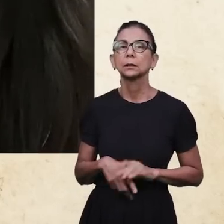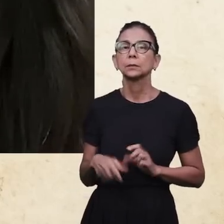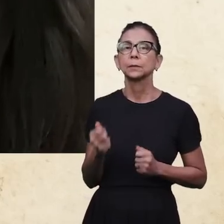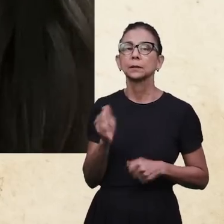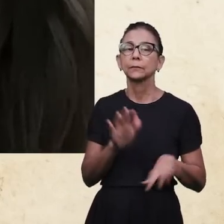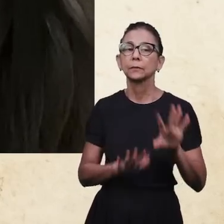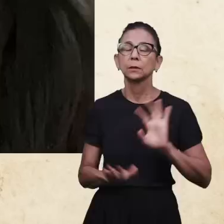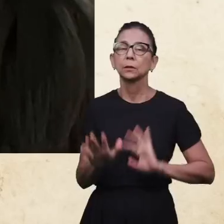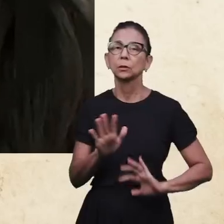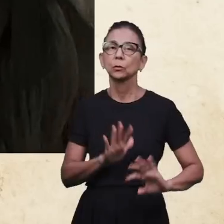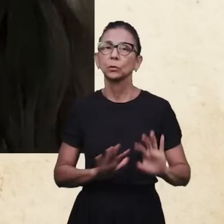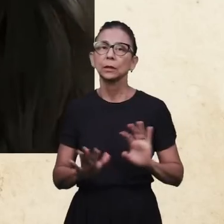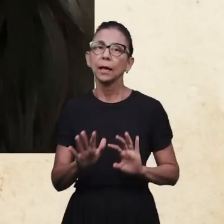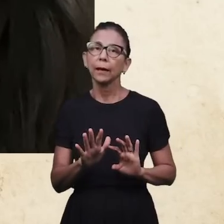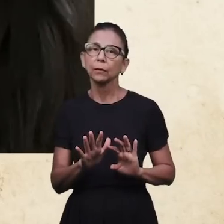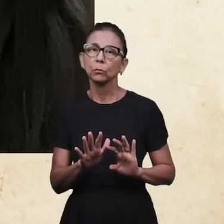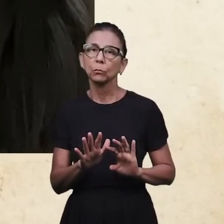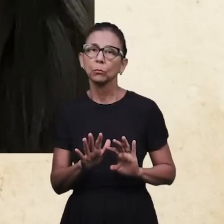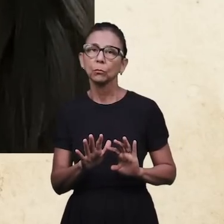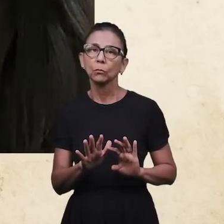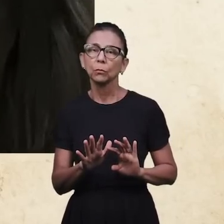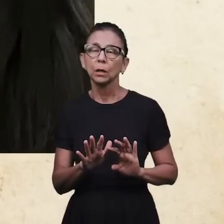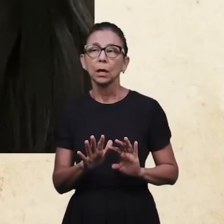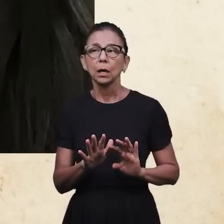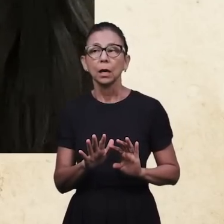Jesus. E eu decidi não ir.